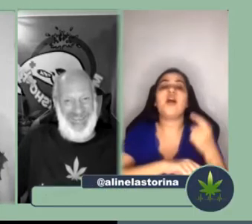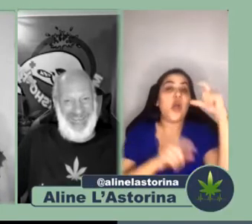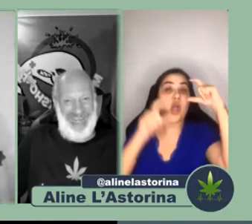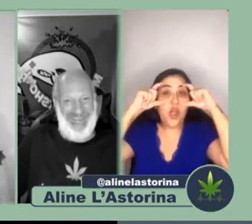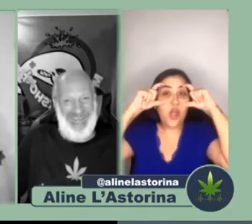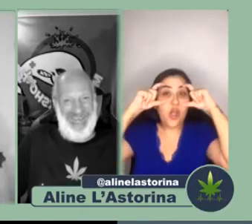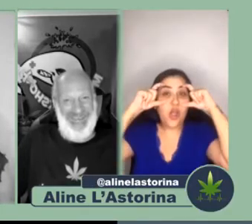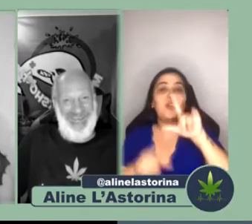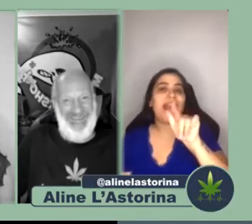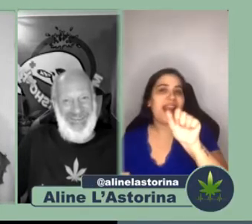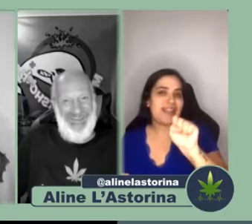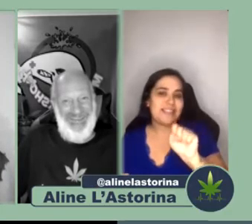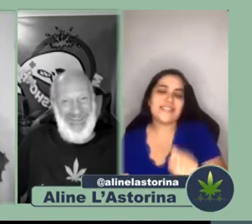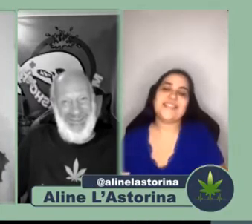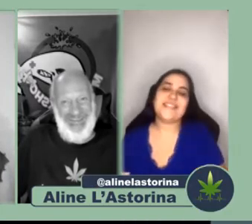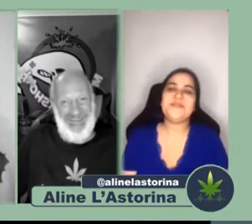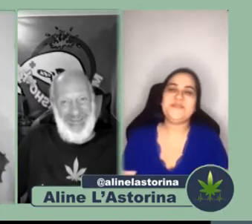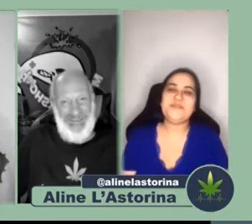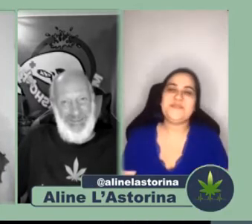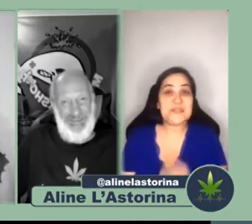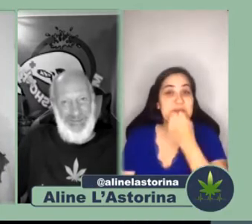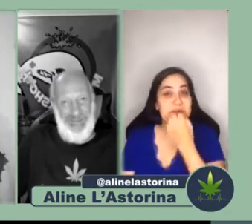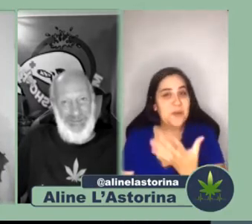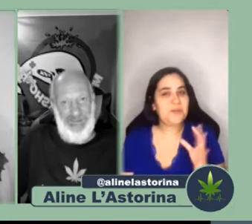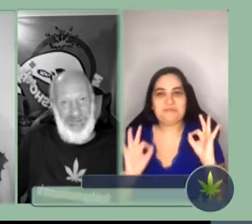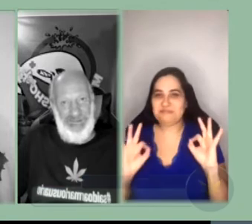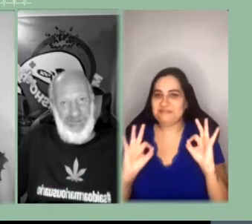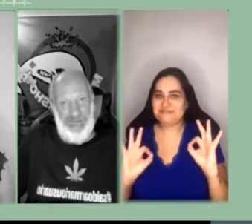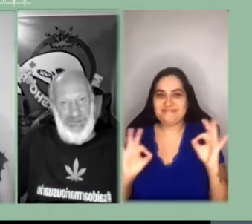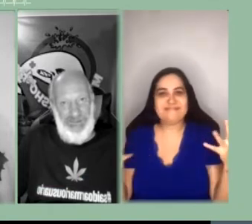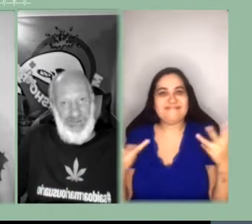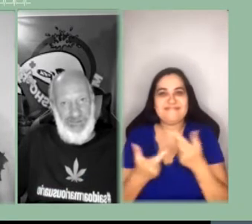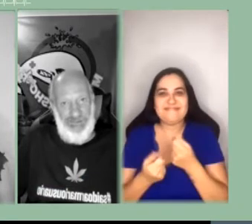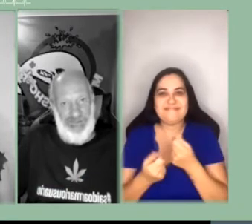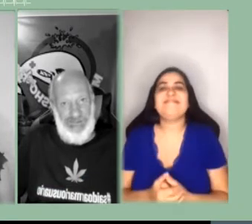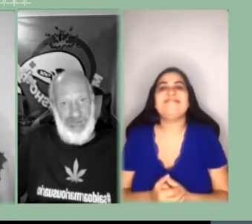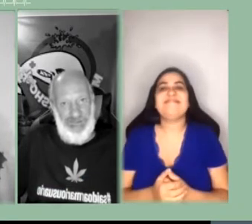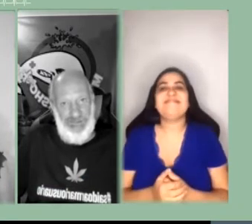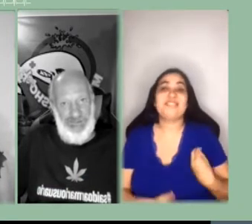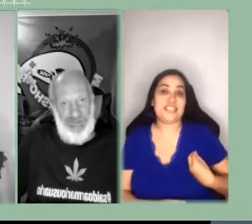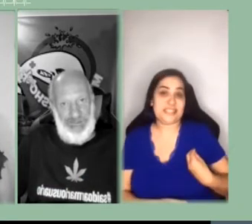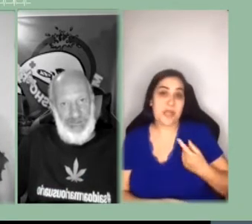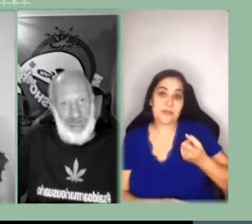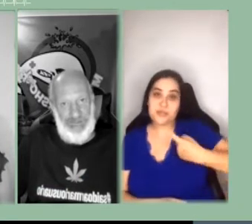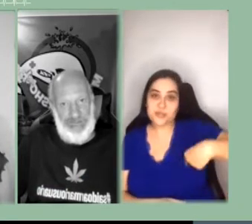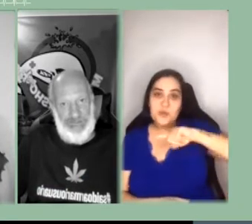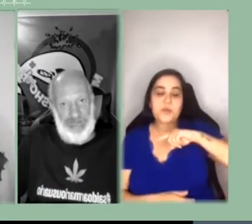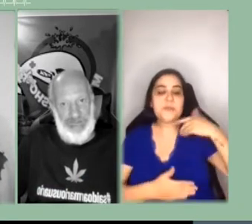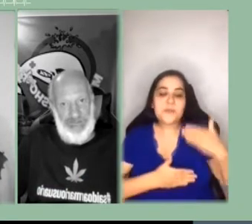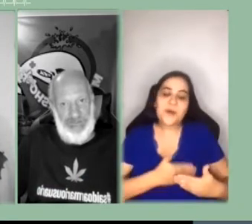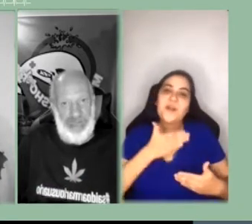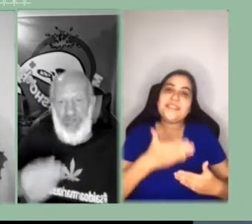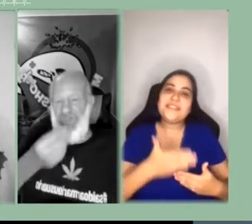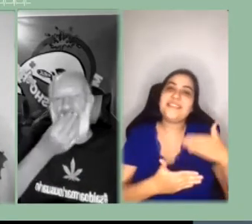Muito bom, excelente. Ó, estamos todos num processo de aprender também a